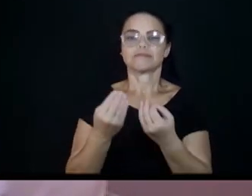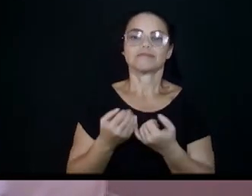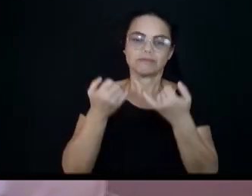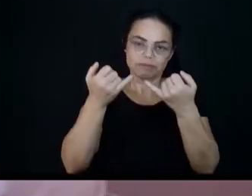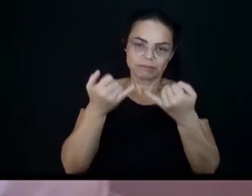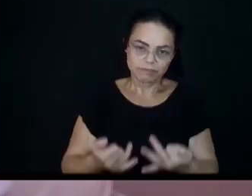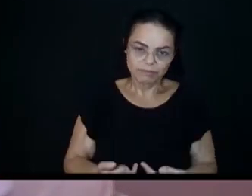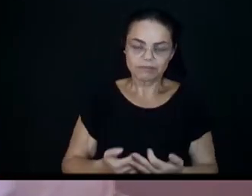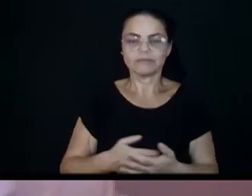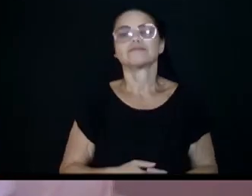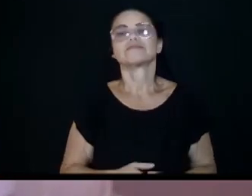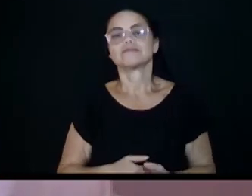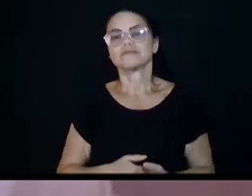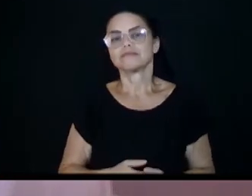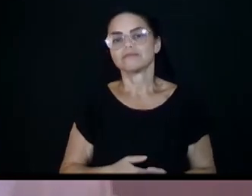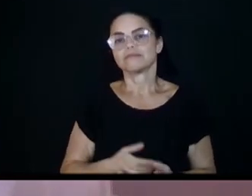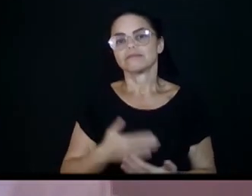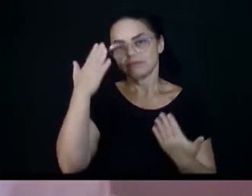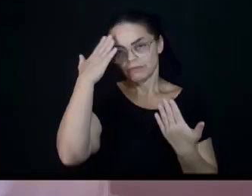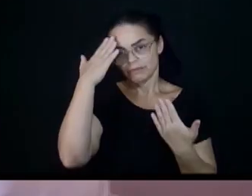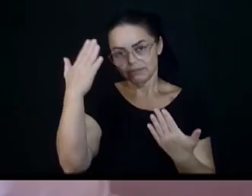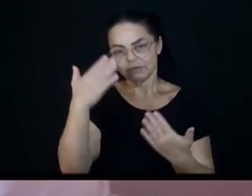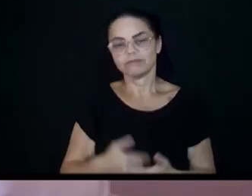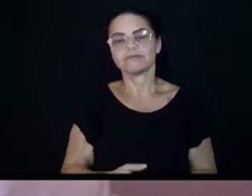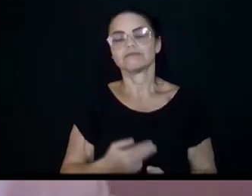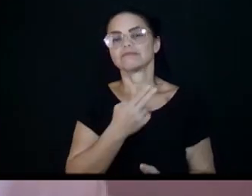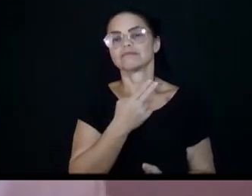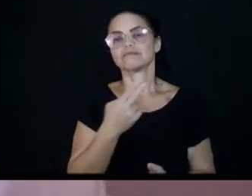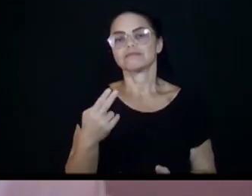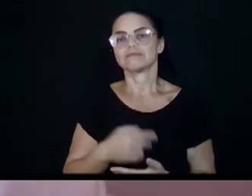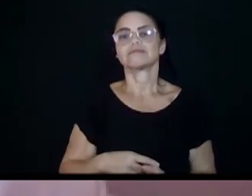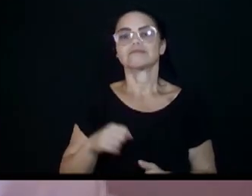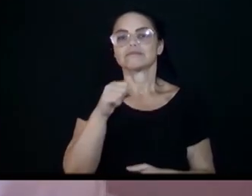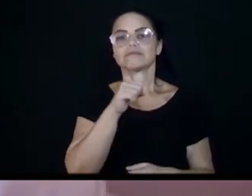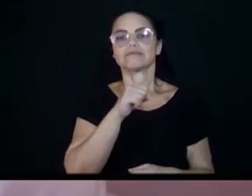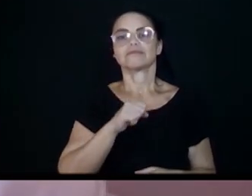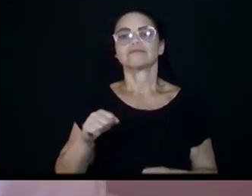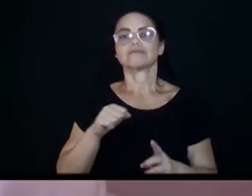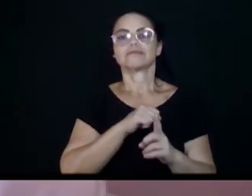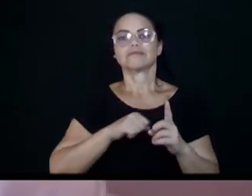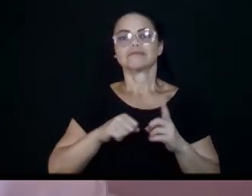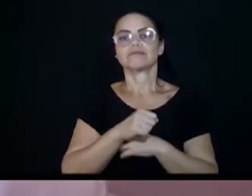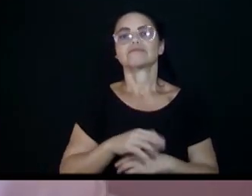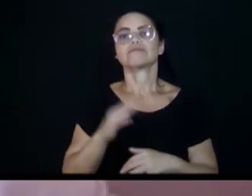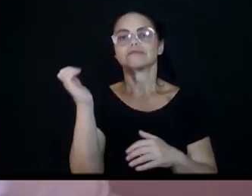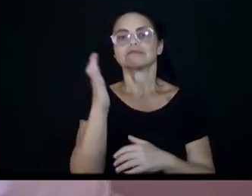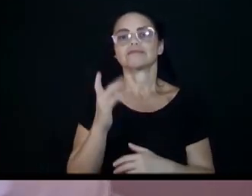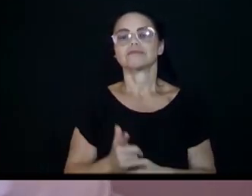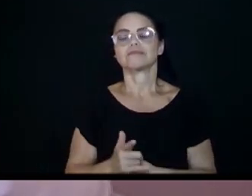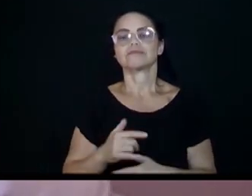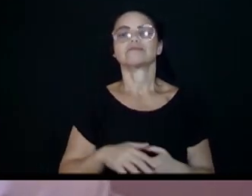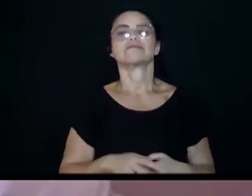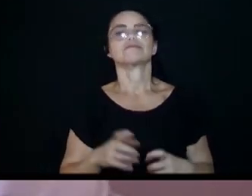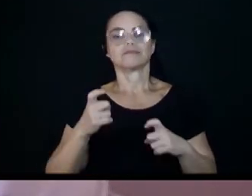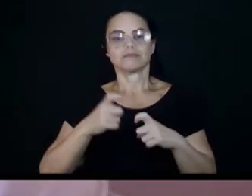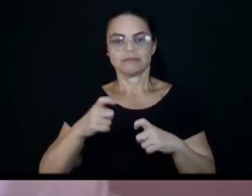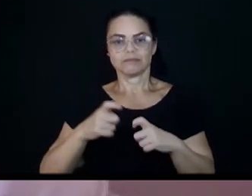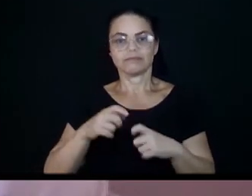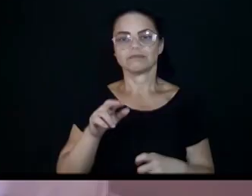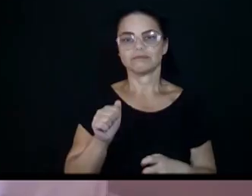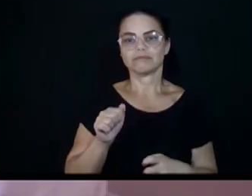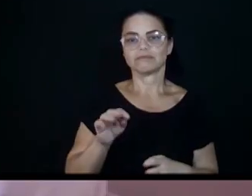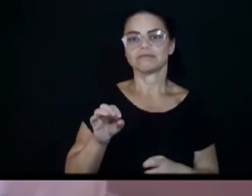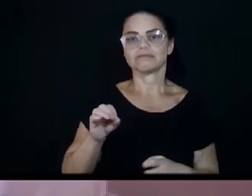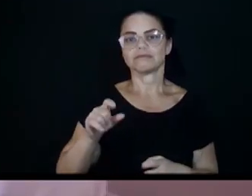importante. E eu, em nome da Sociedade Brasileira de Reumatologia, do nosso presidente, Dr. Zé Eduardo Martinez, eu quero